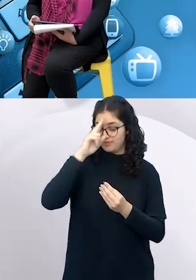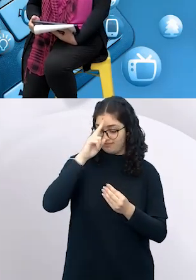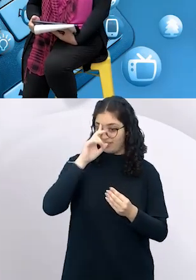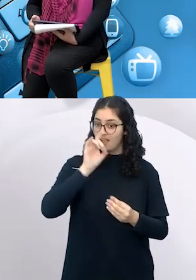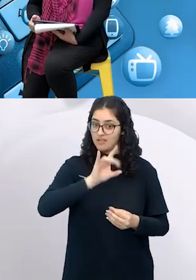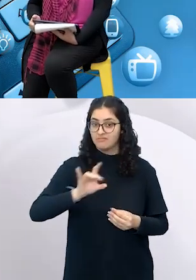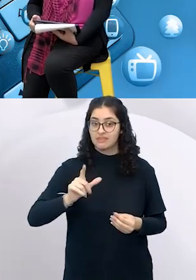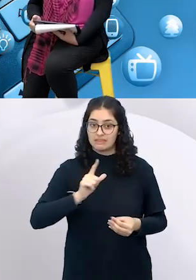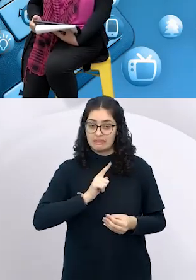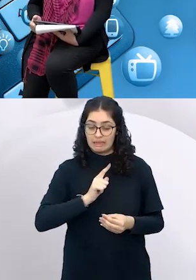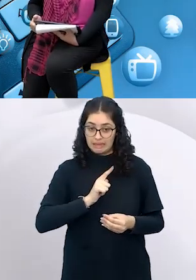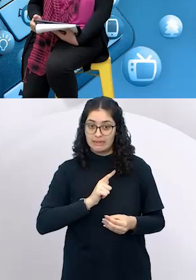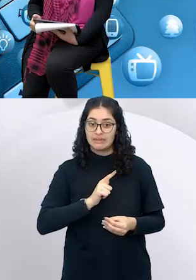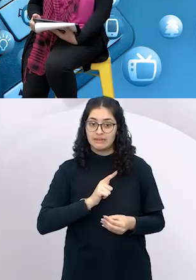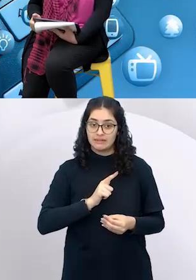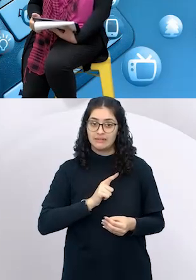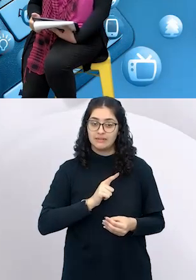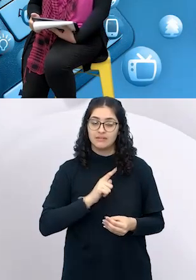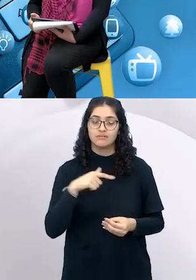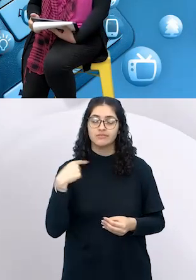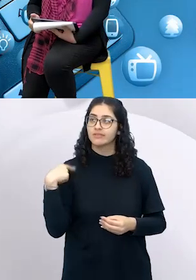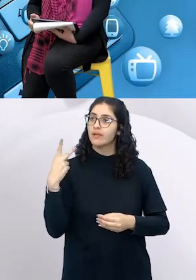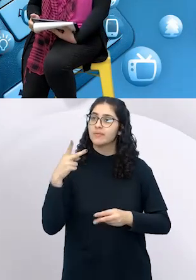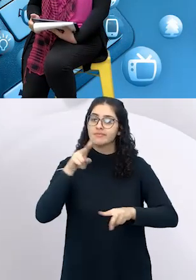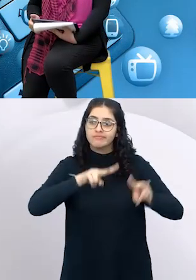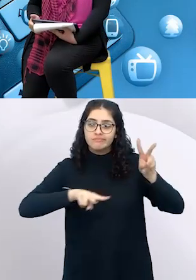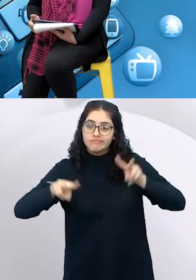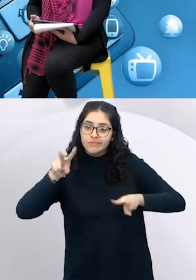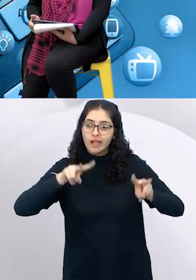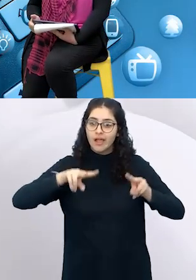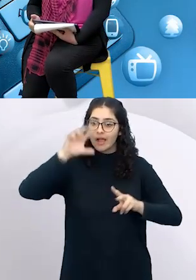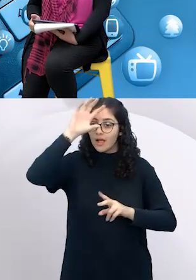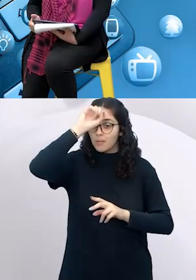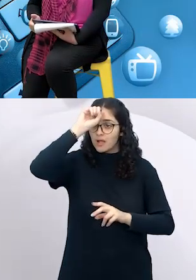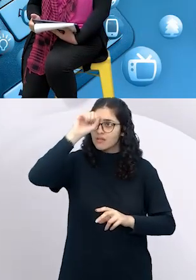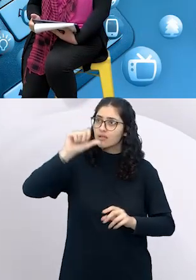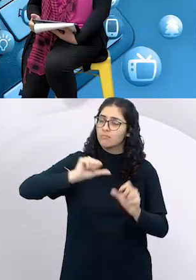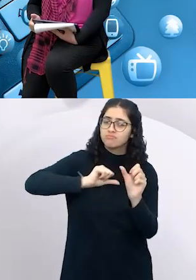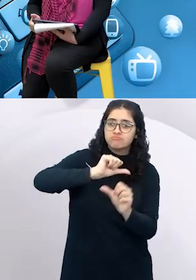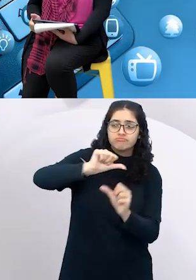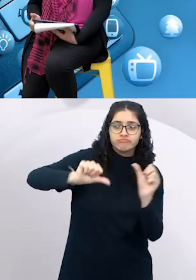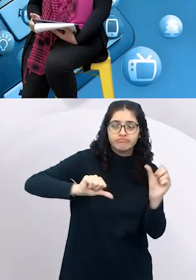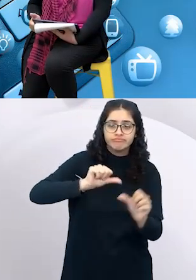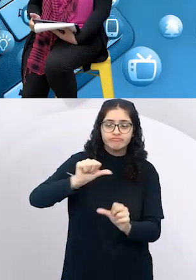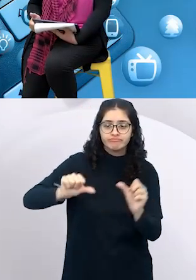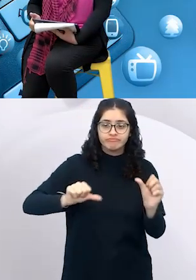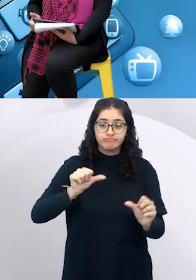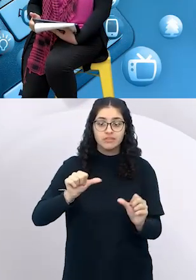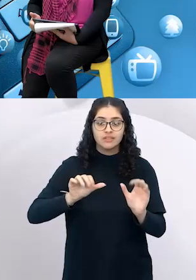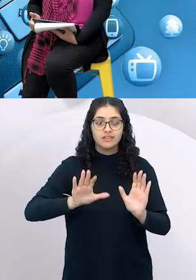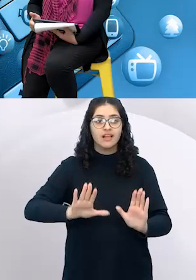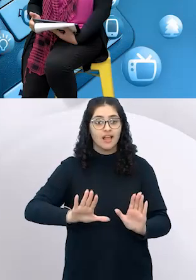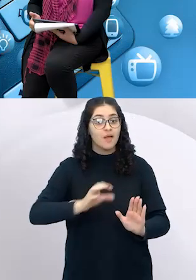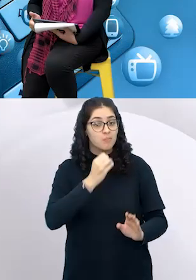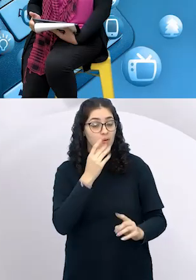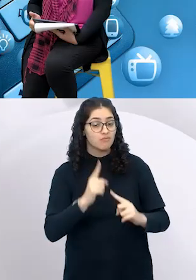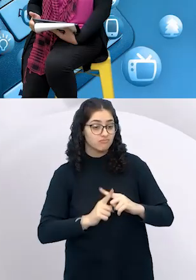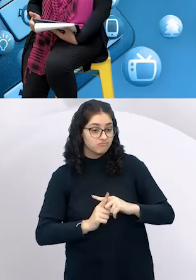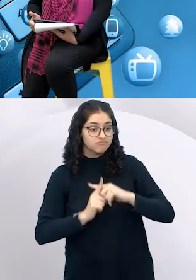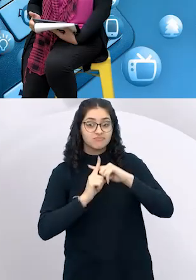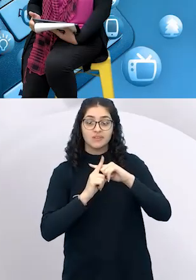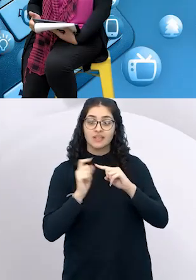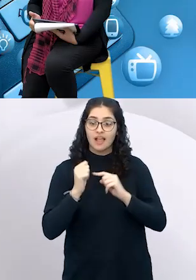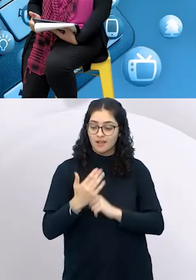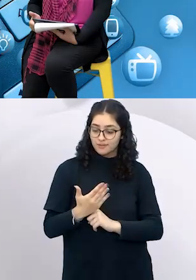somos, nós fomos vendo e aprendendo essas transformações ocorrendo. Então, isso já dá uma vantagem ao professor, né?